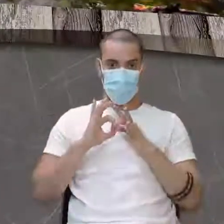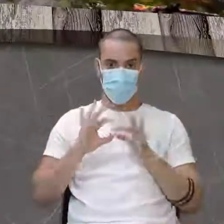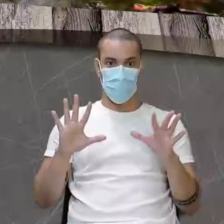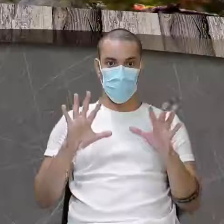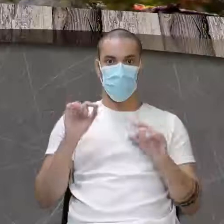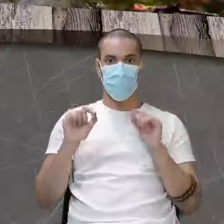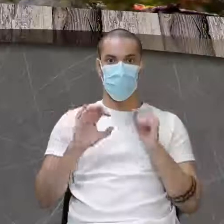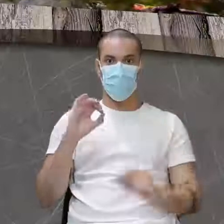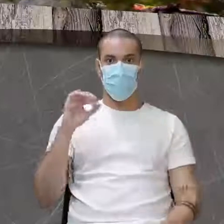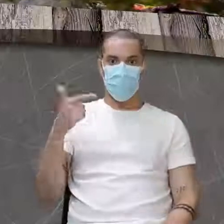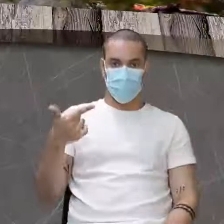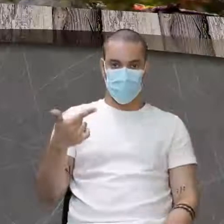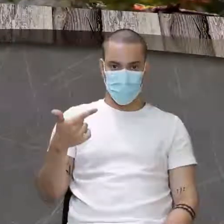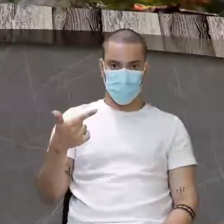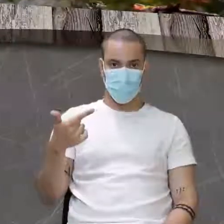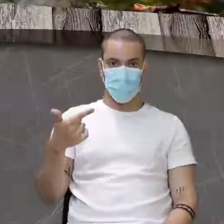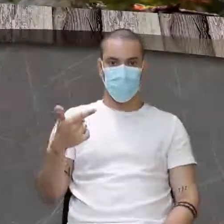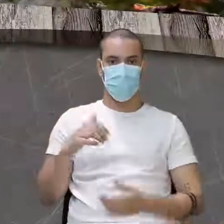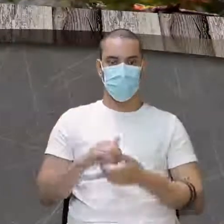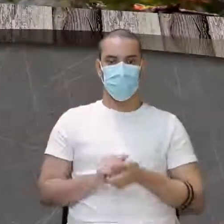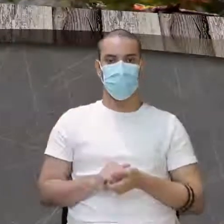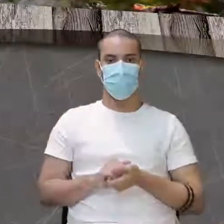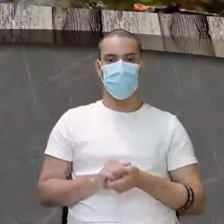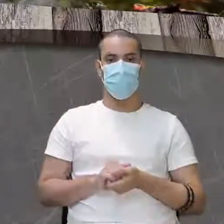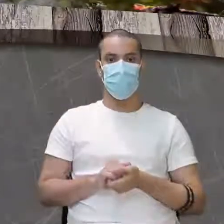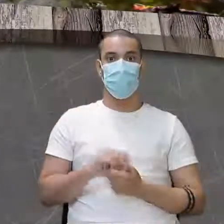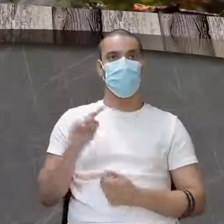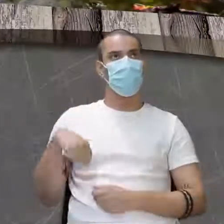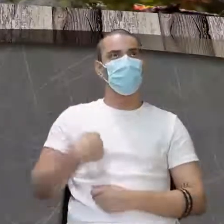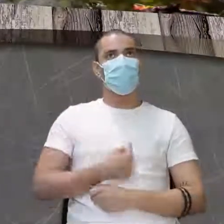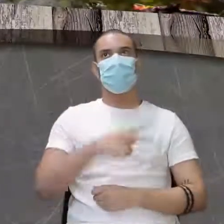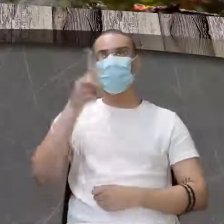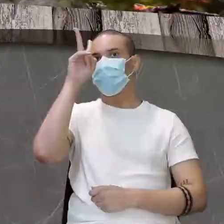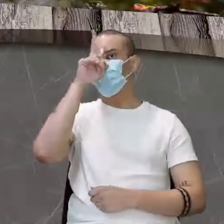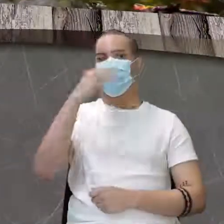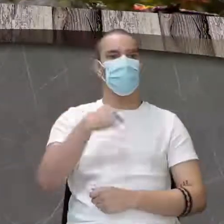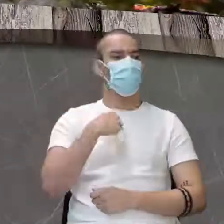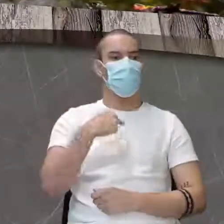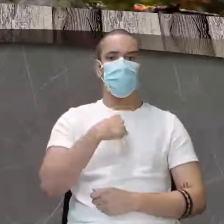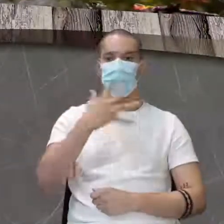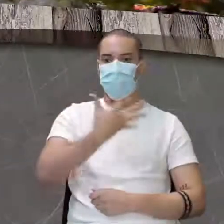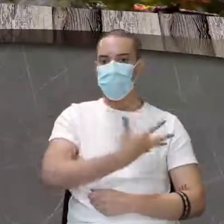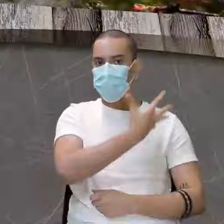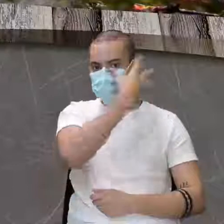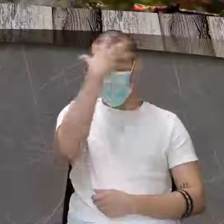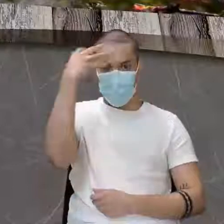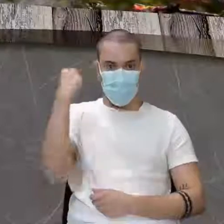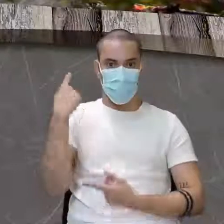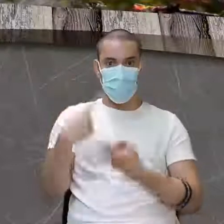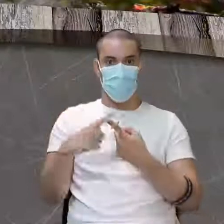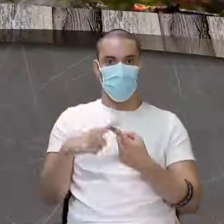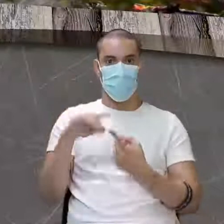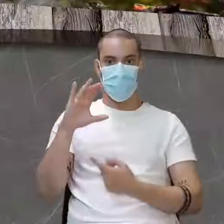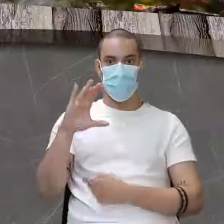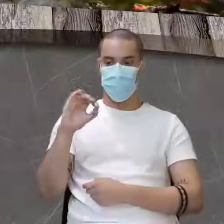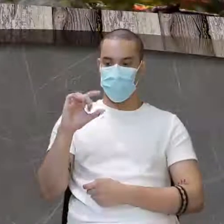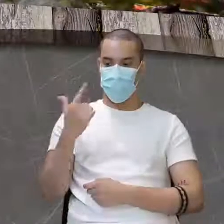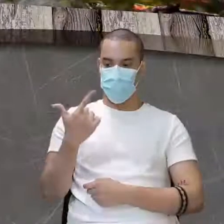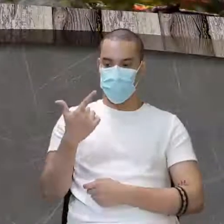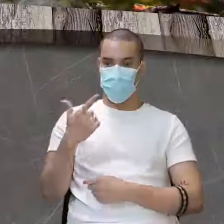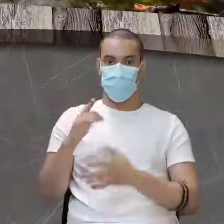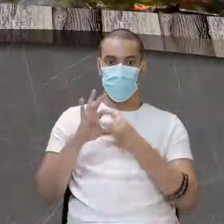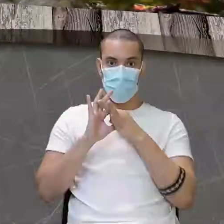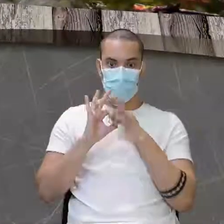liberar oxigênio. Aí a gente lembra que não pode deixar de esquecer, esse oxigênio liberado é utilizado pelos